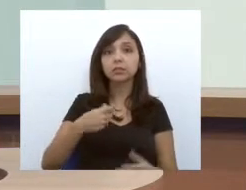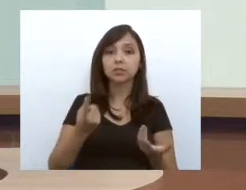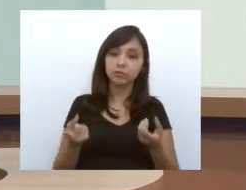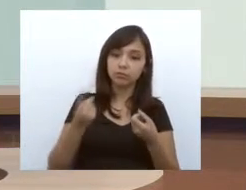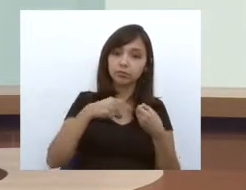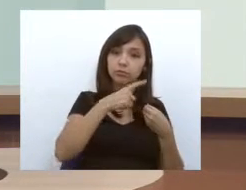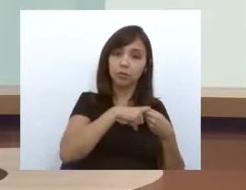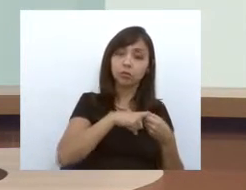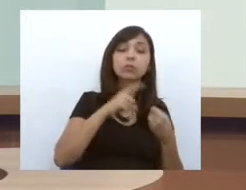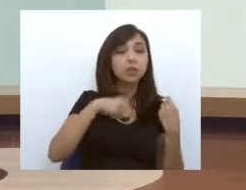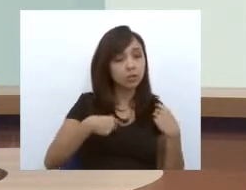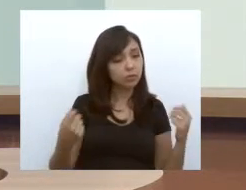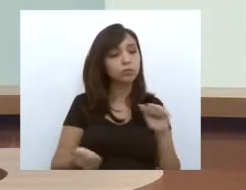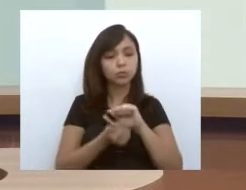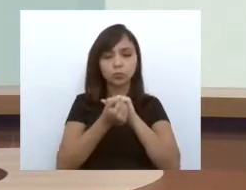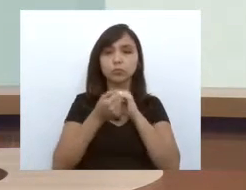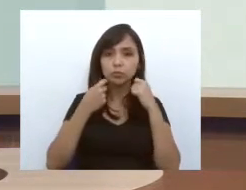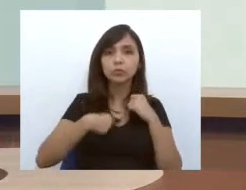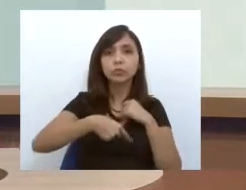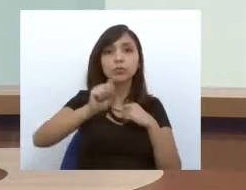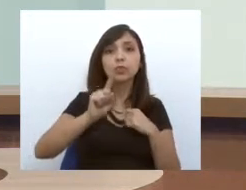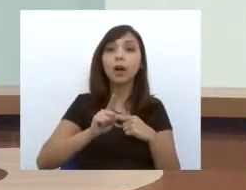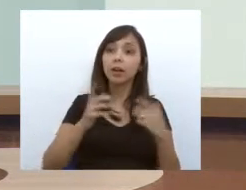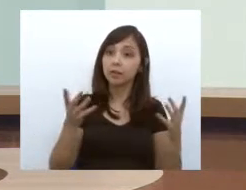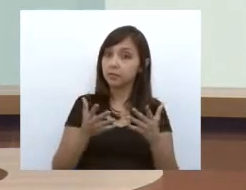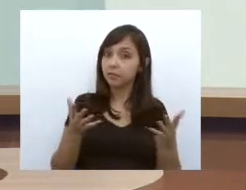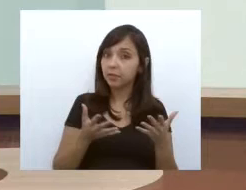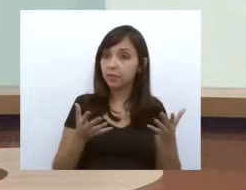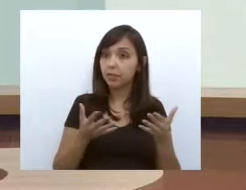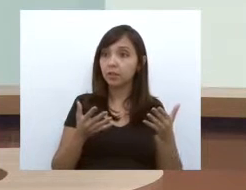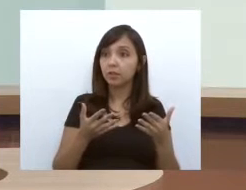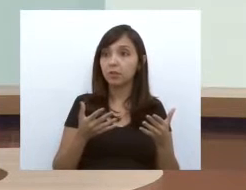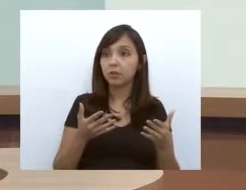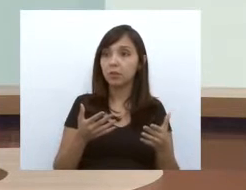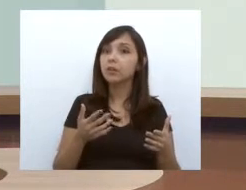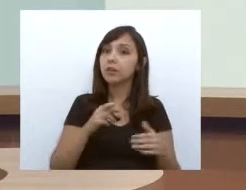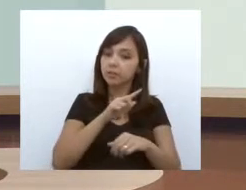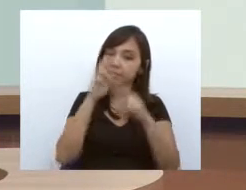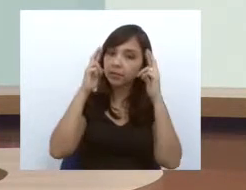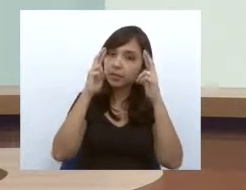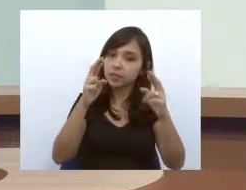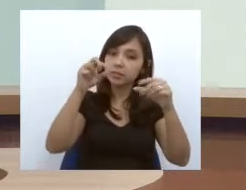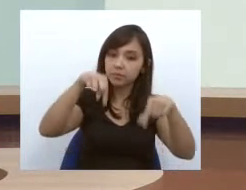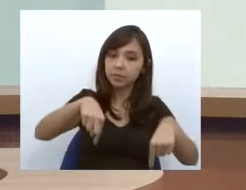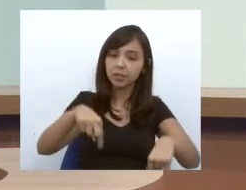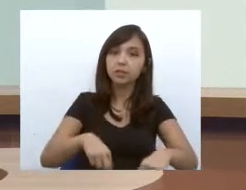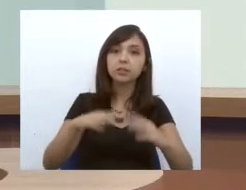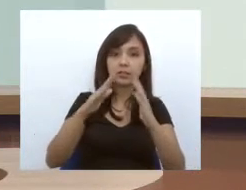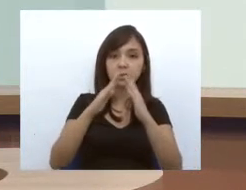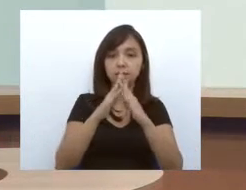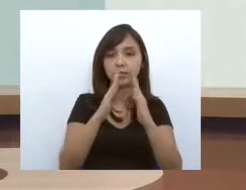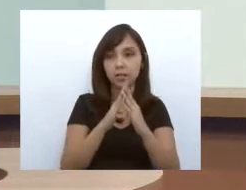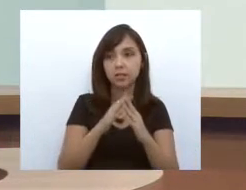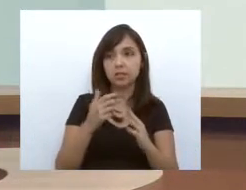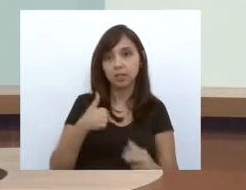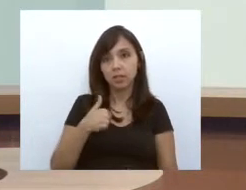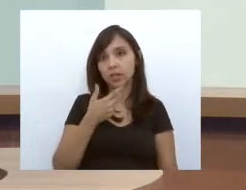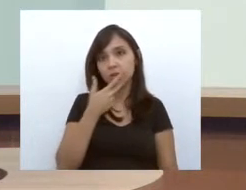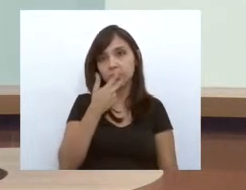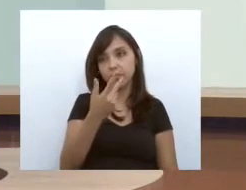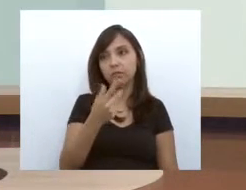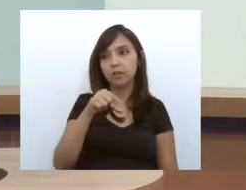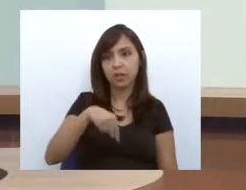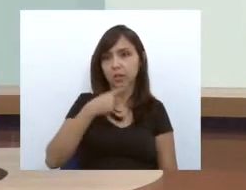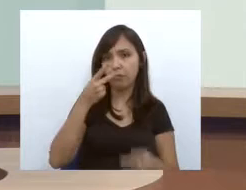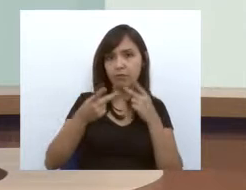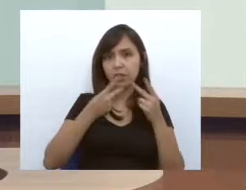atrás, nós vamos juntos nessa luta. Tá? Agora, eu acho que temos que respeitar colegas aqui nesta casa. Eu não venho aqui, eu não tenho medo de